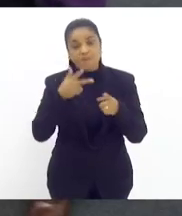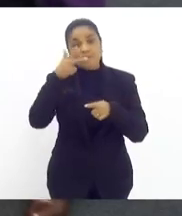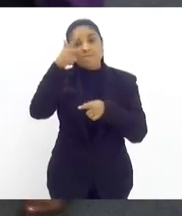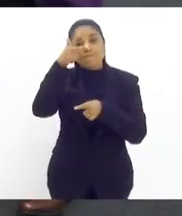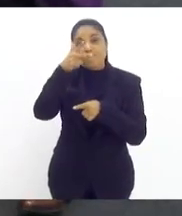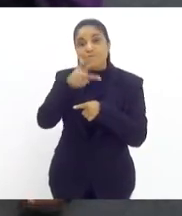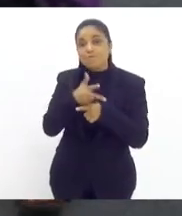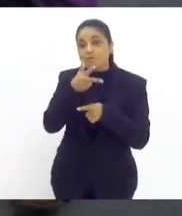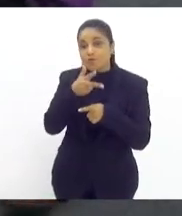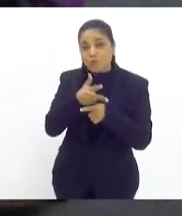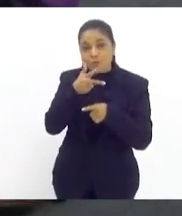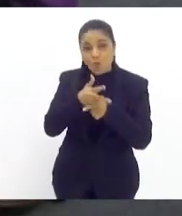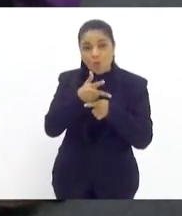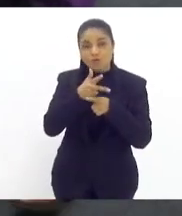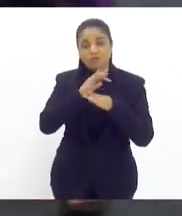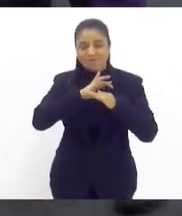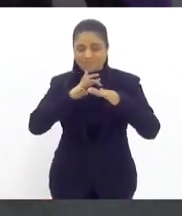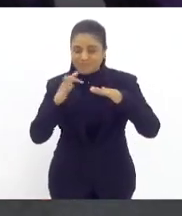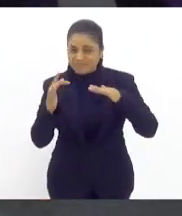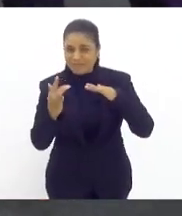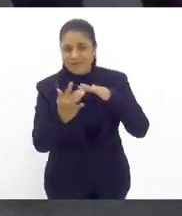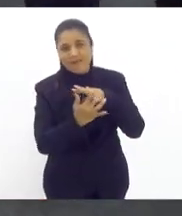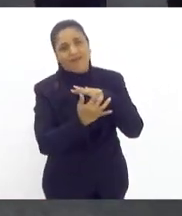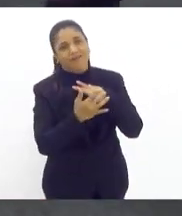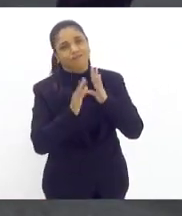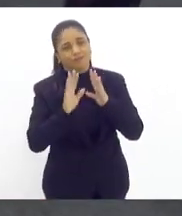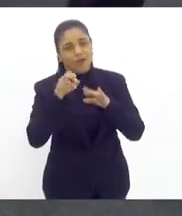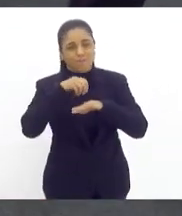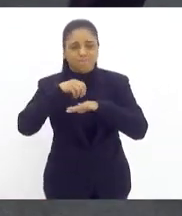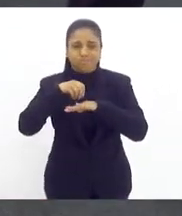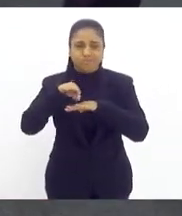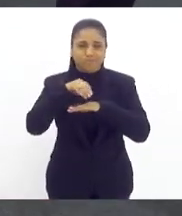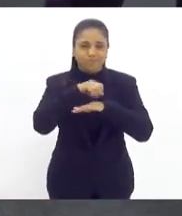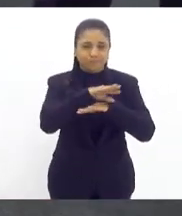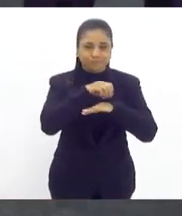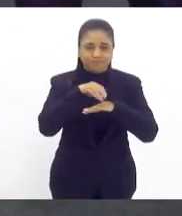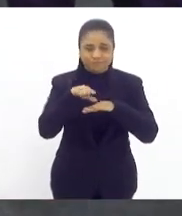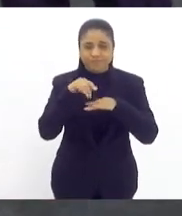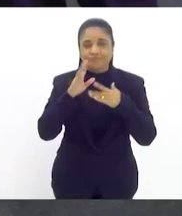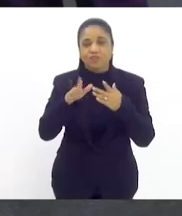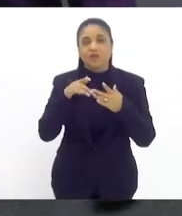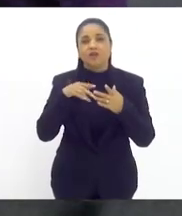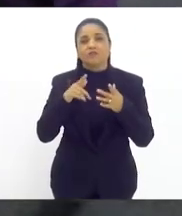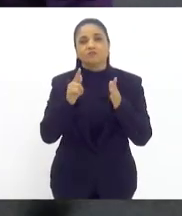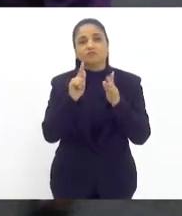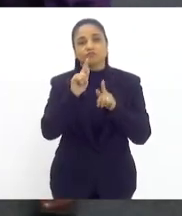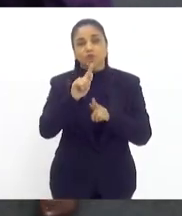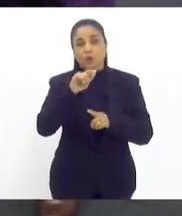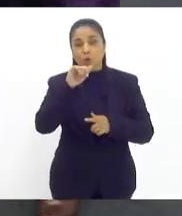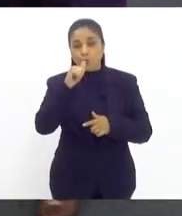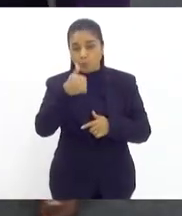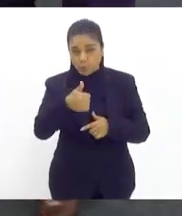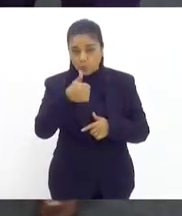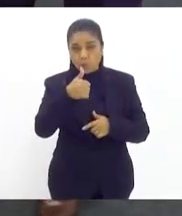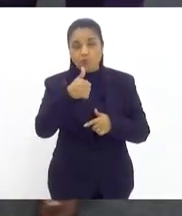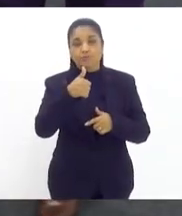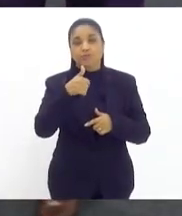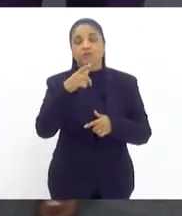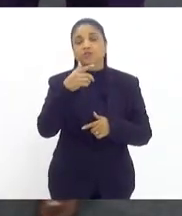inclusive está nas redes sociais e foi publicado no site do G1 no dia 12 de maio e